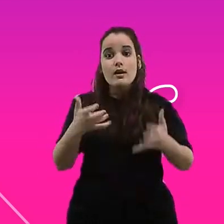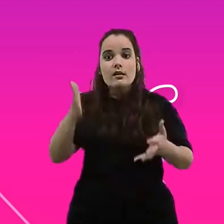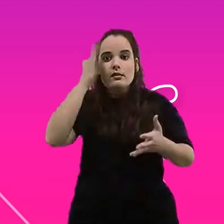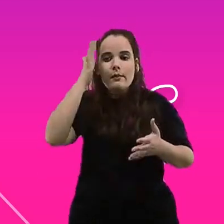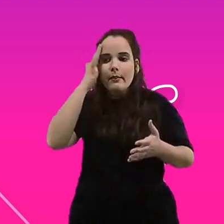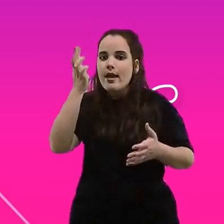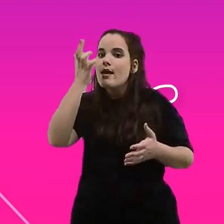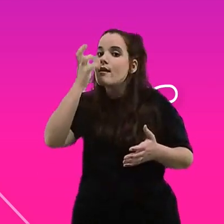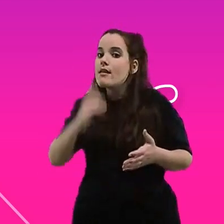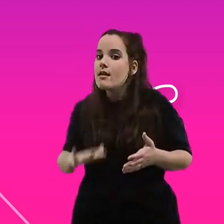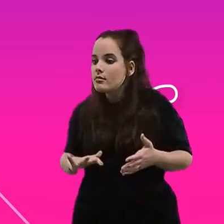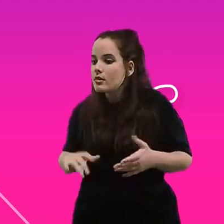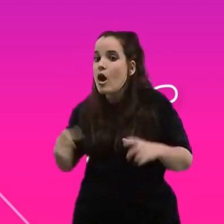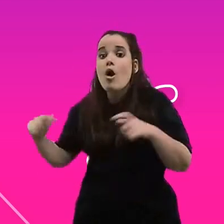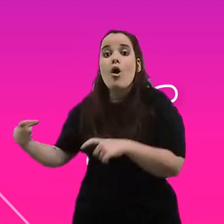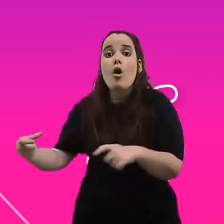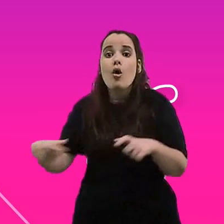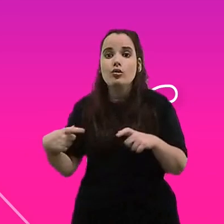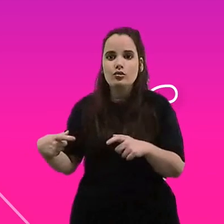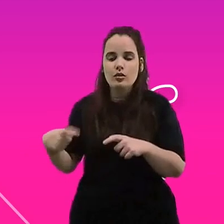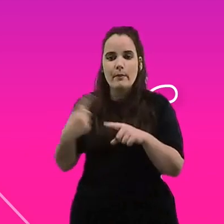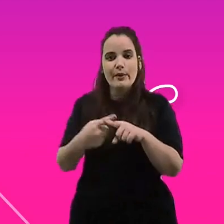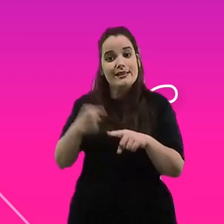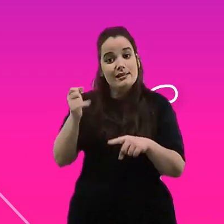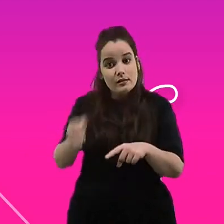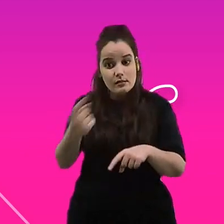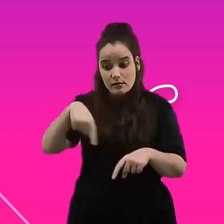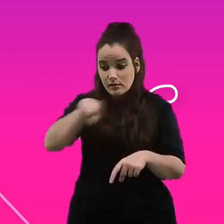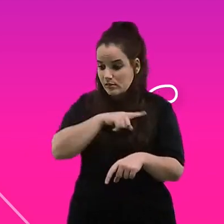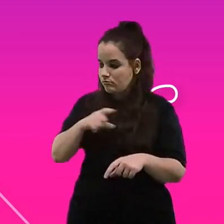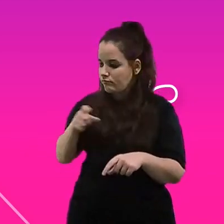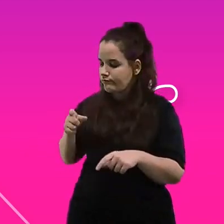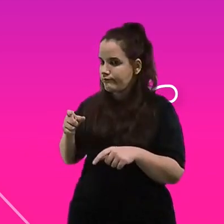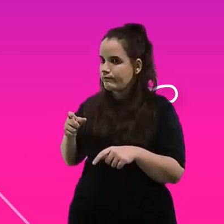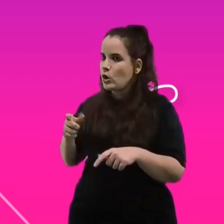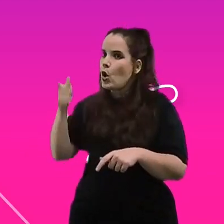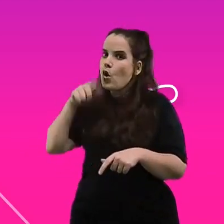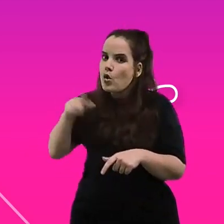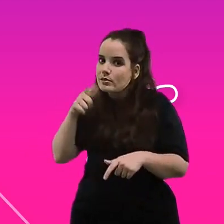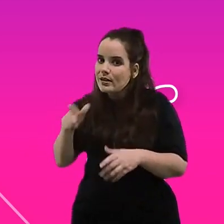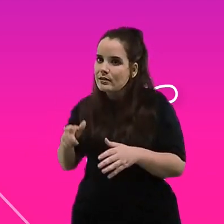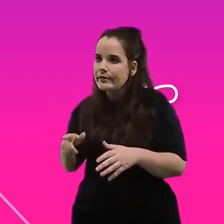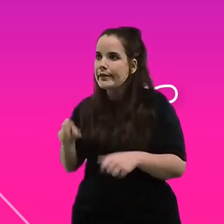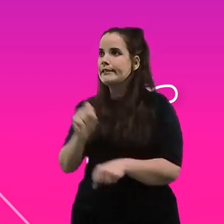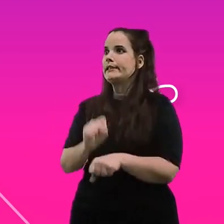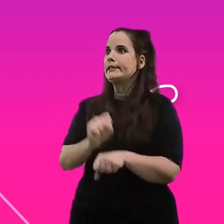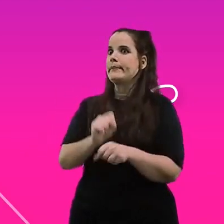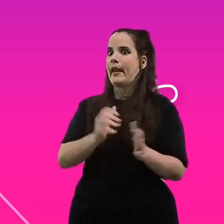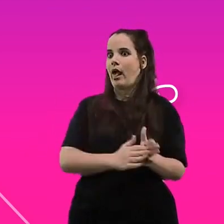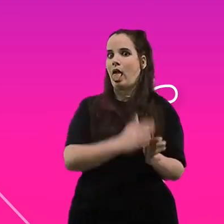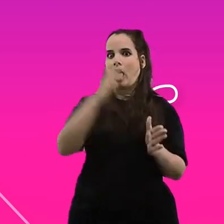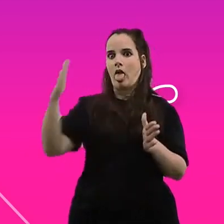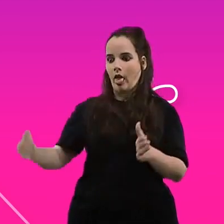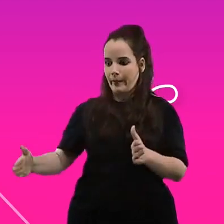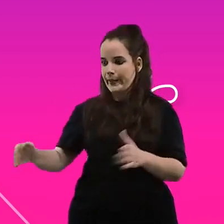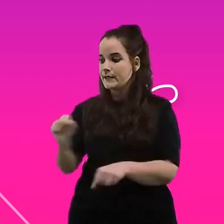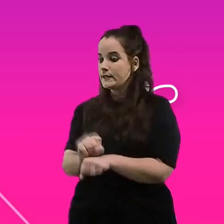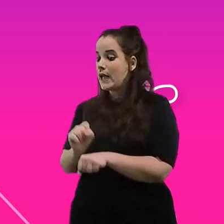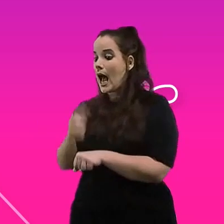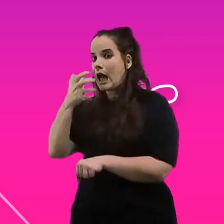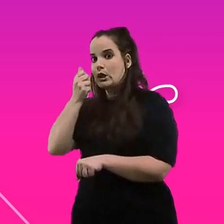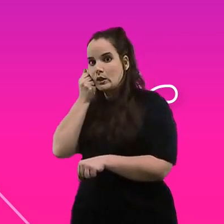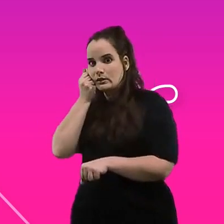se a gente tiver uma atuação preventiva anterior, não esperar esse prazo demorar o processo. A